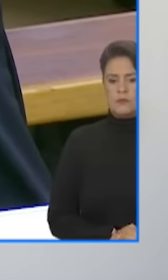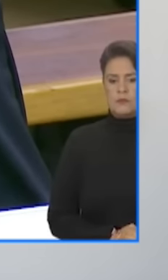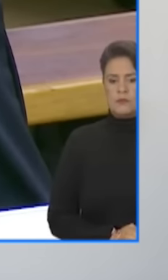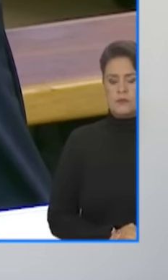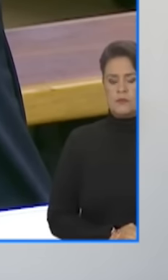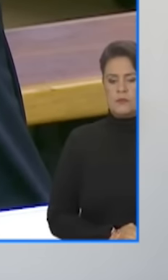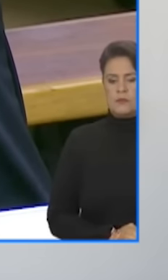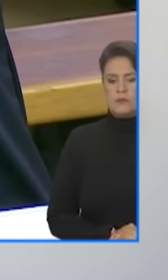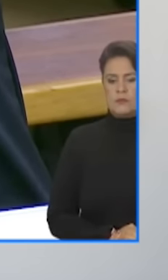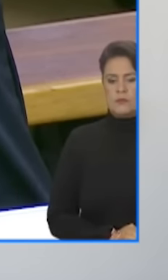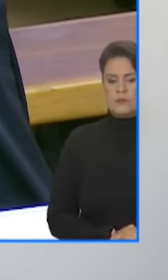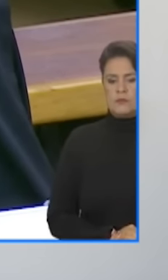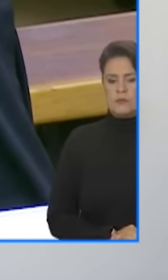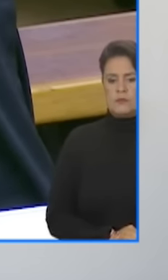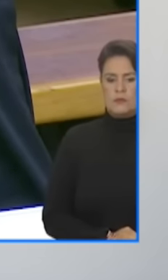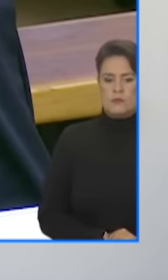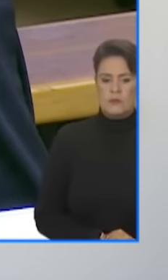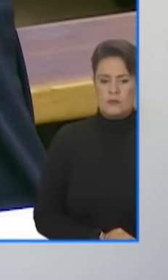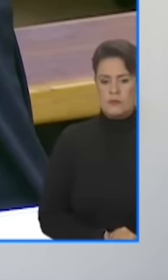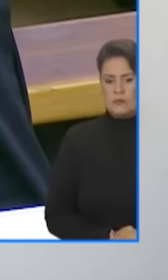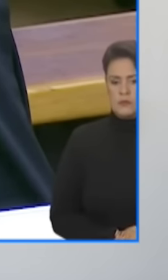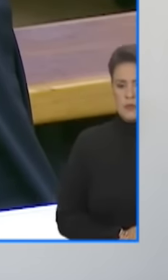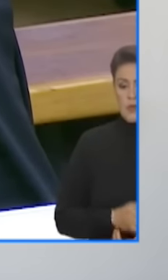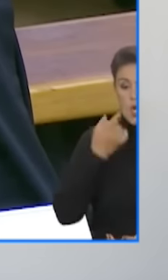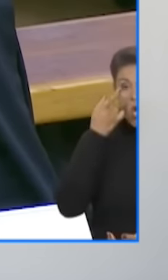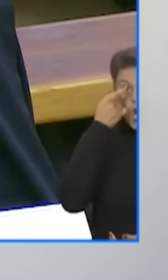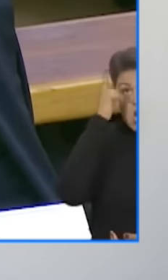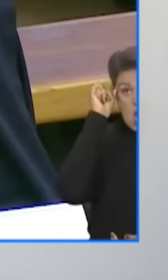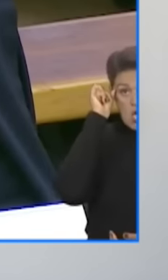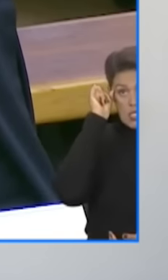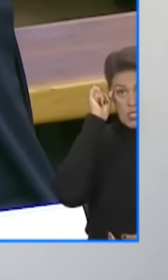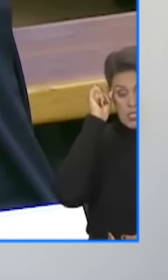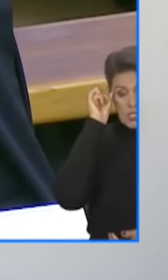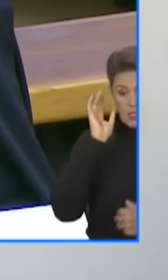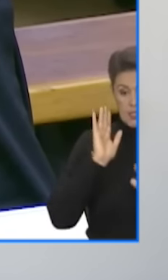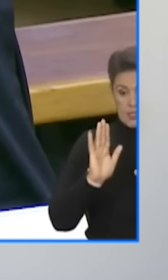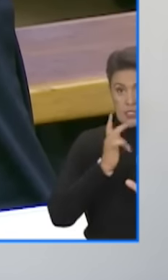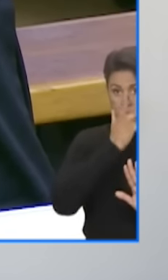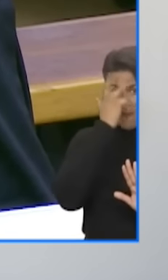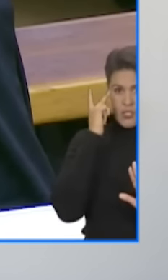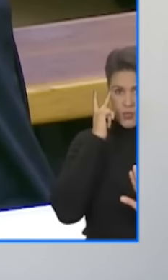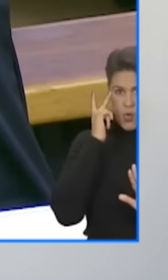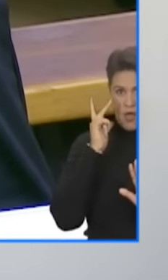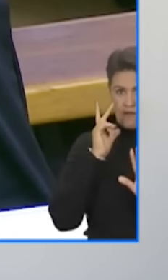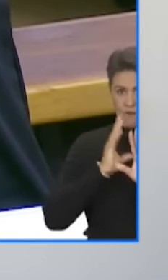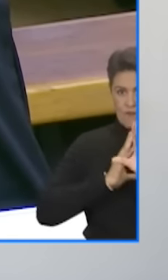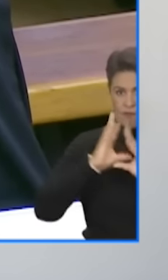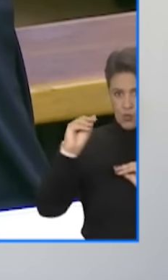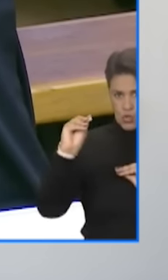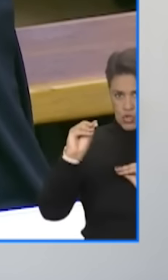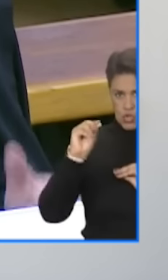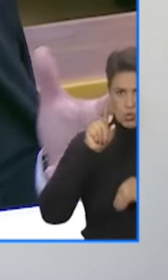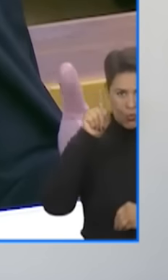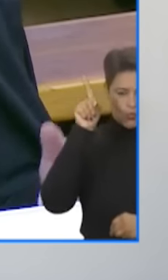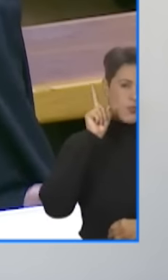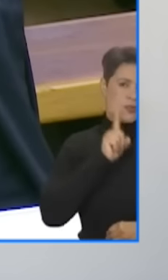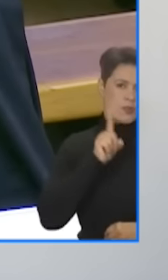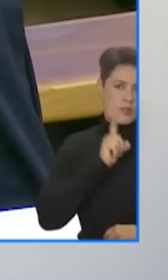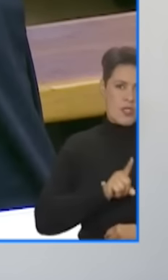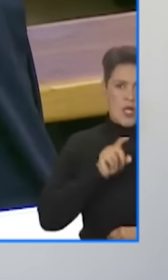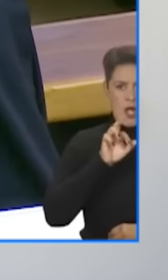falta disciplinar, alguma investigação no CNJ. Acontece que o CNJ ele não pode correcionar ministros do STF.